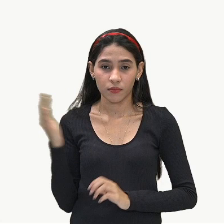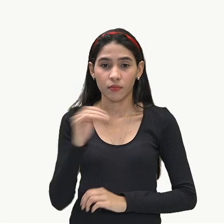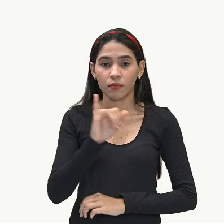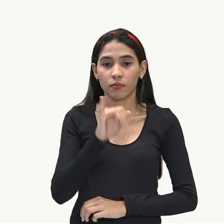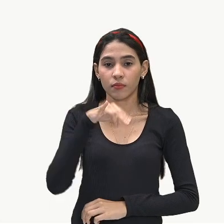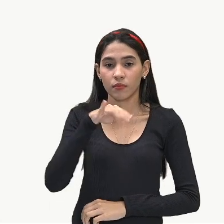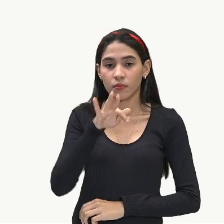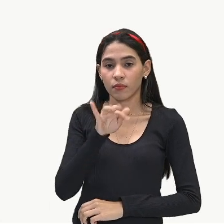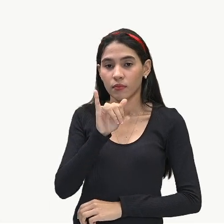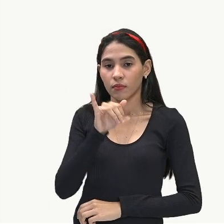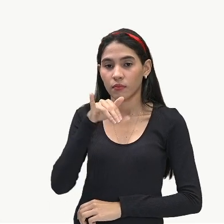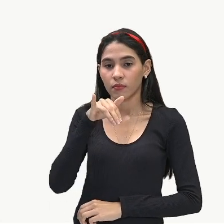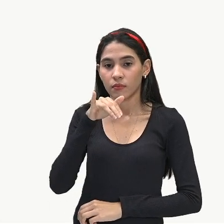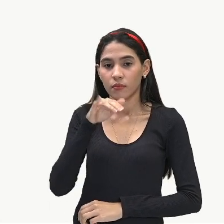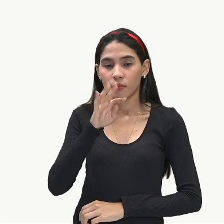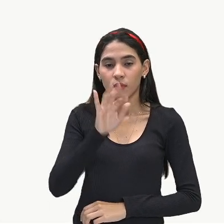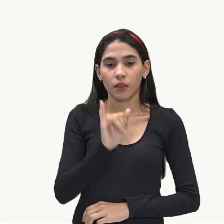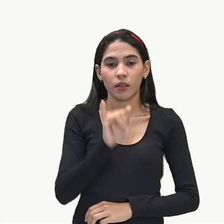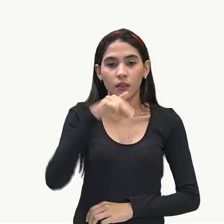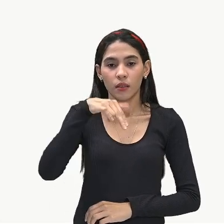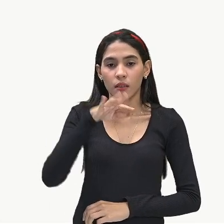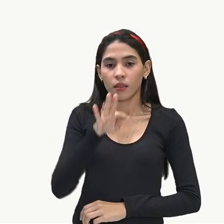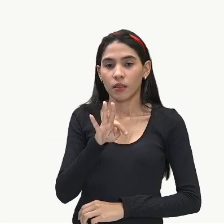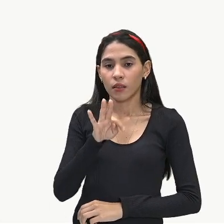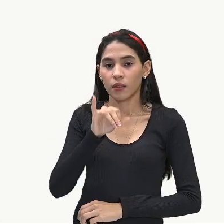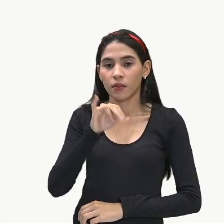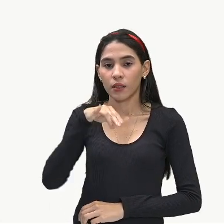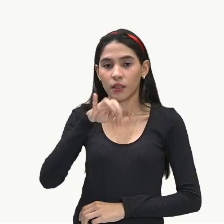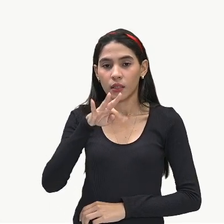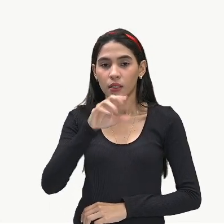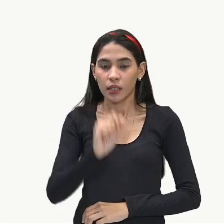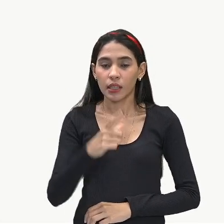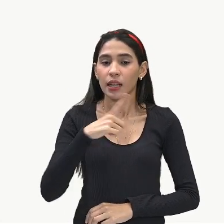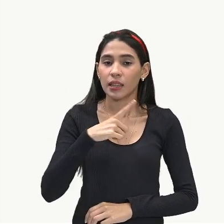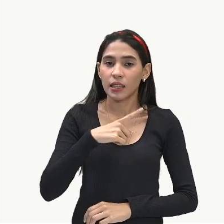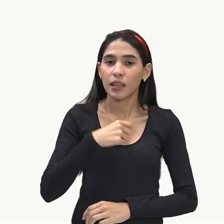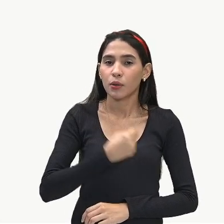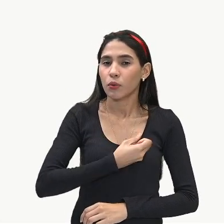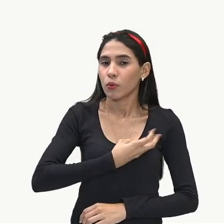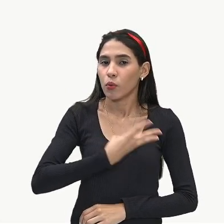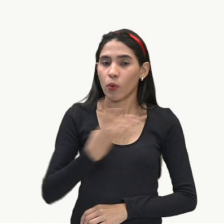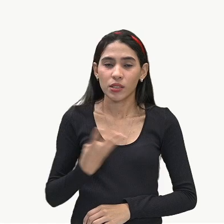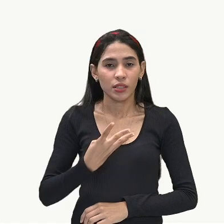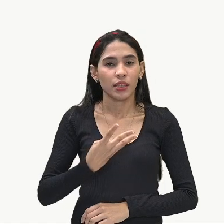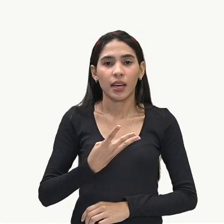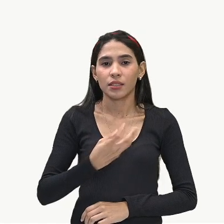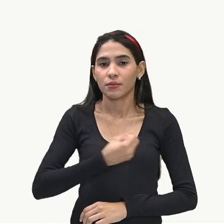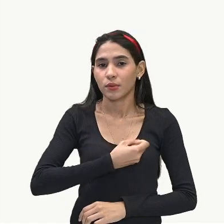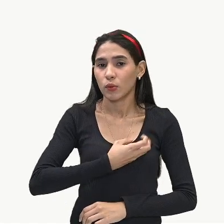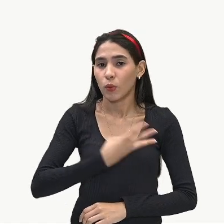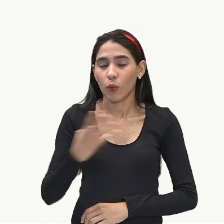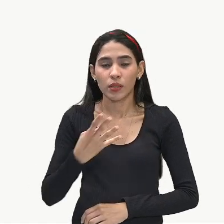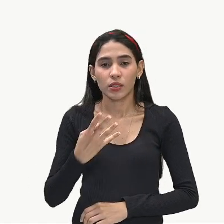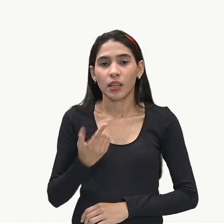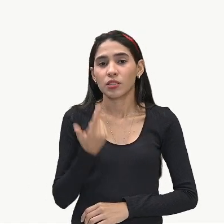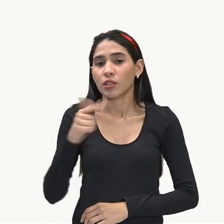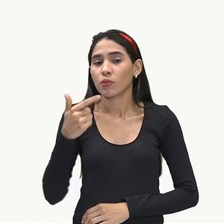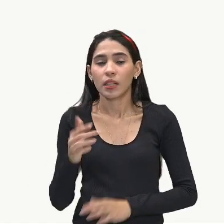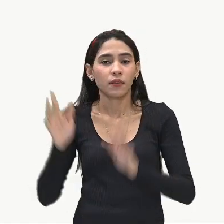agora. A sequência infinita quando ela possui uma quantidade ilimitada de